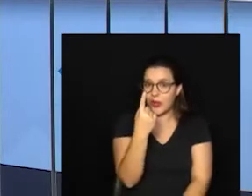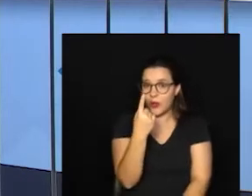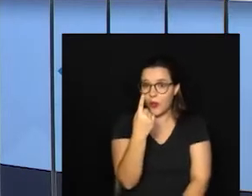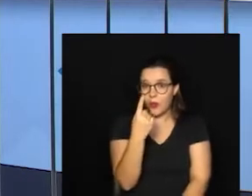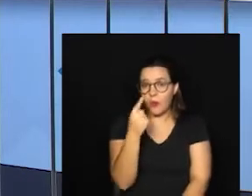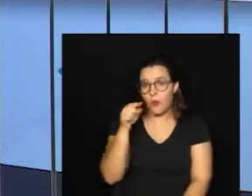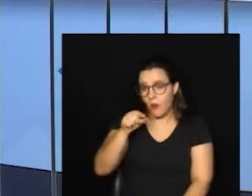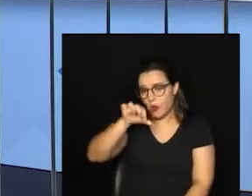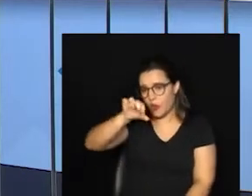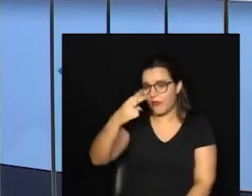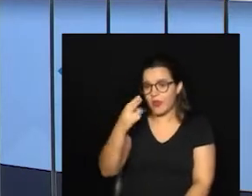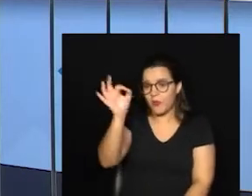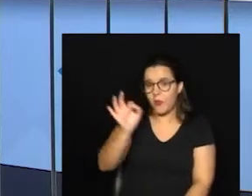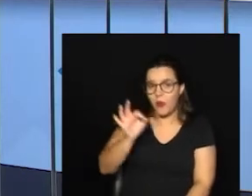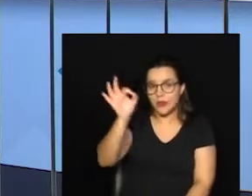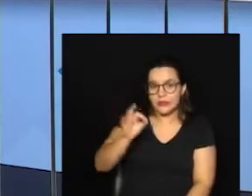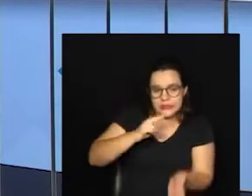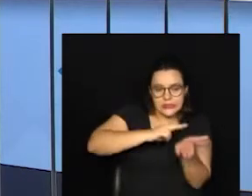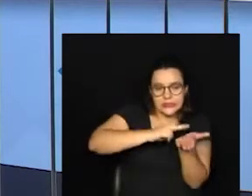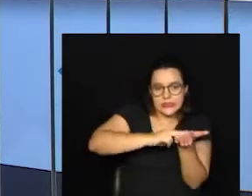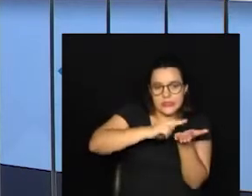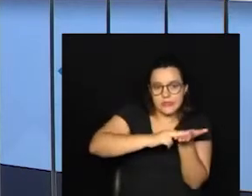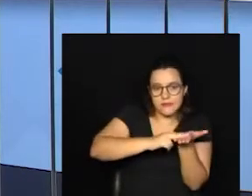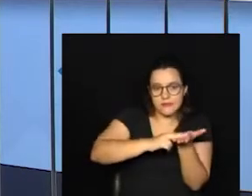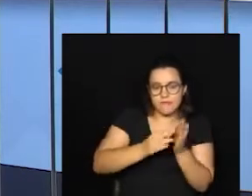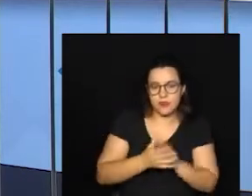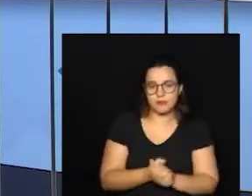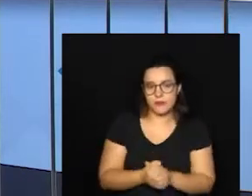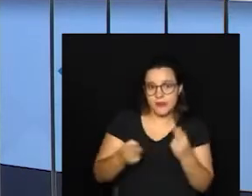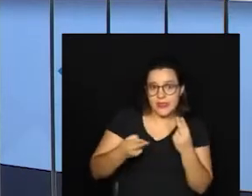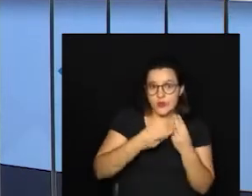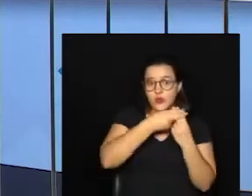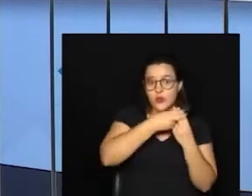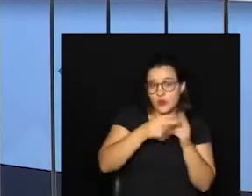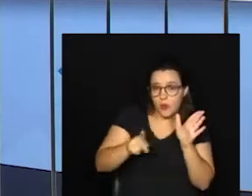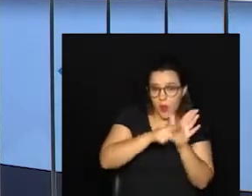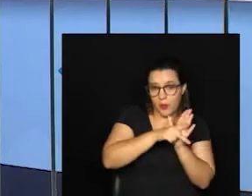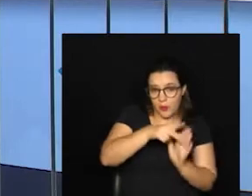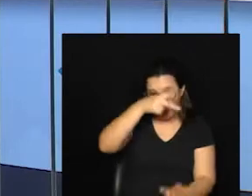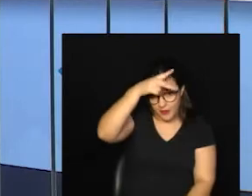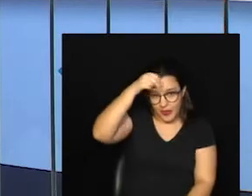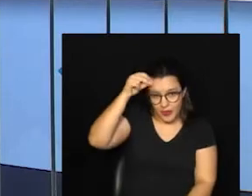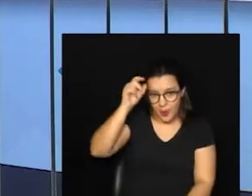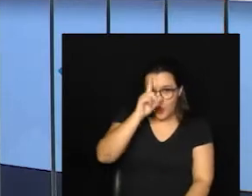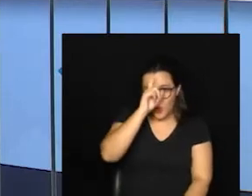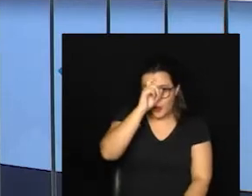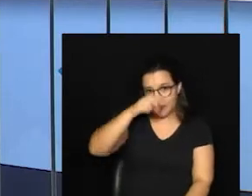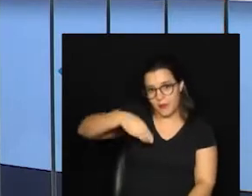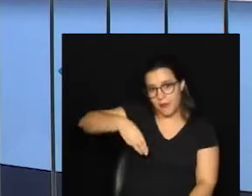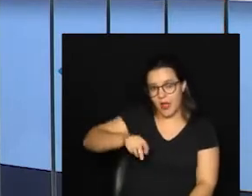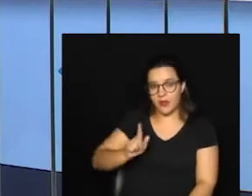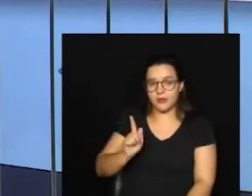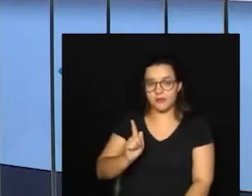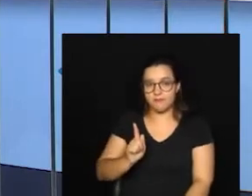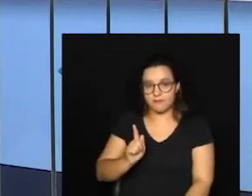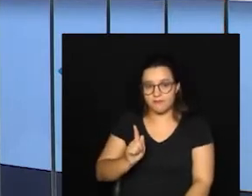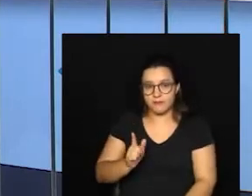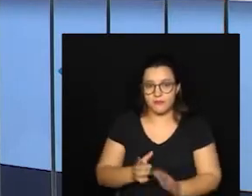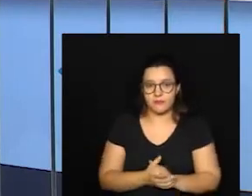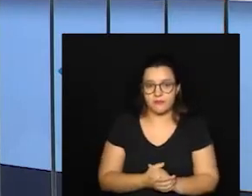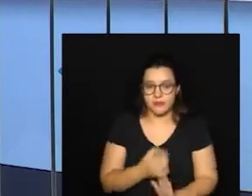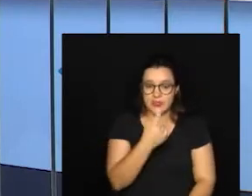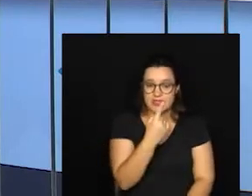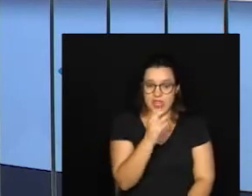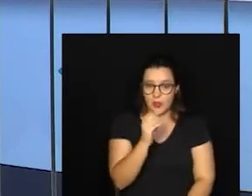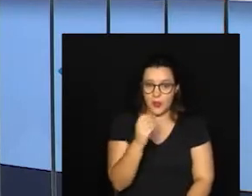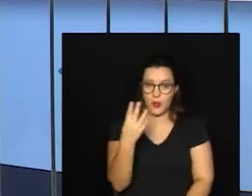51,92% de ocupação. Sendo que do SUS Municipal, que é a rede Mário Gatti, nós tínhamos dos 104